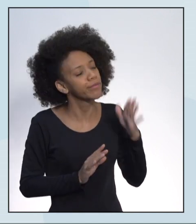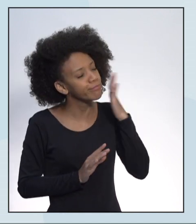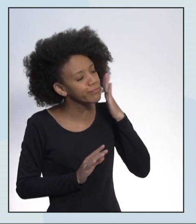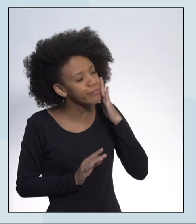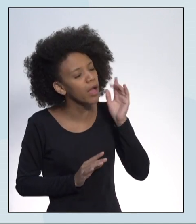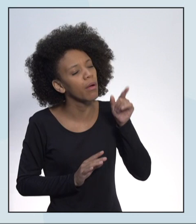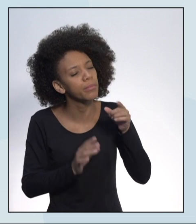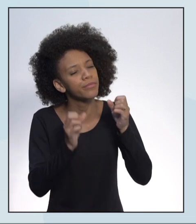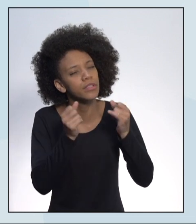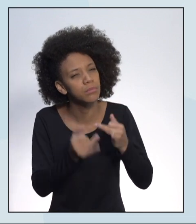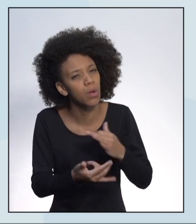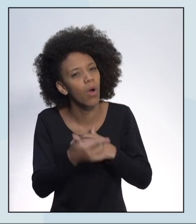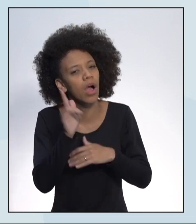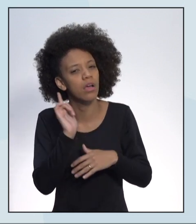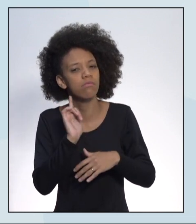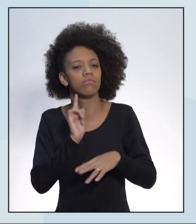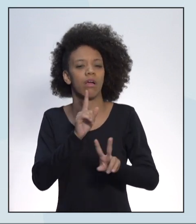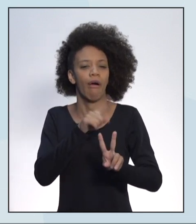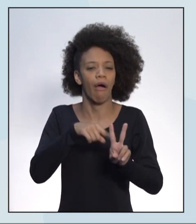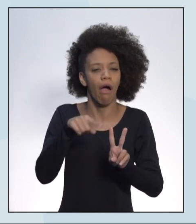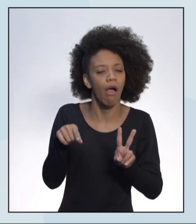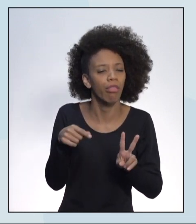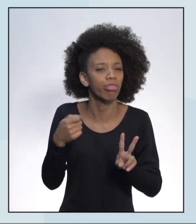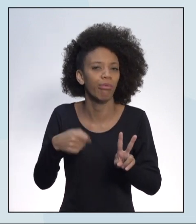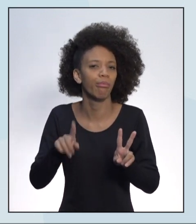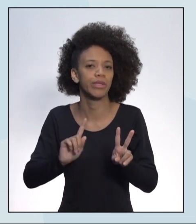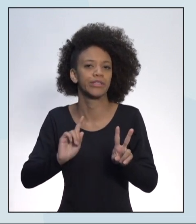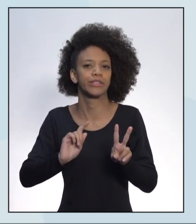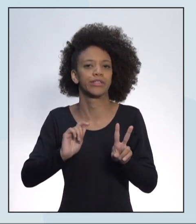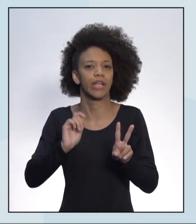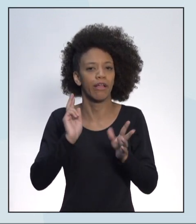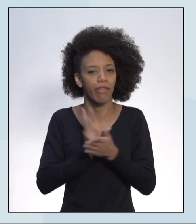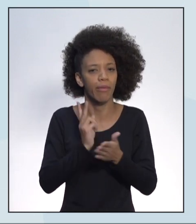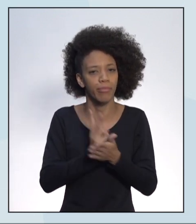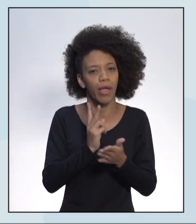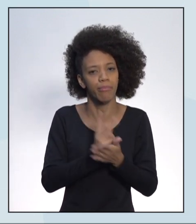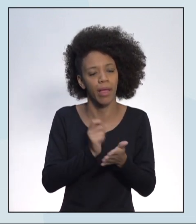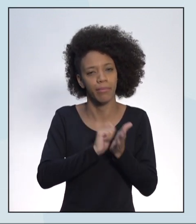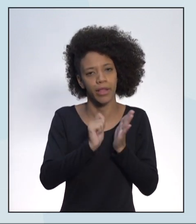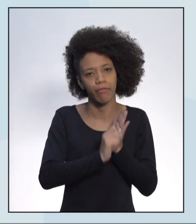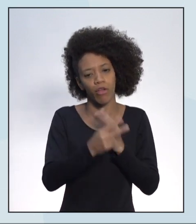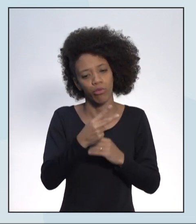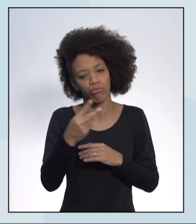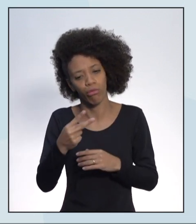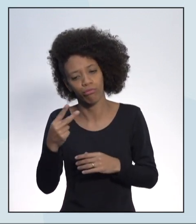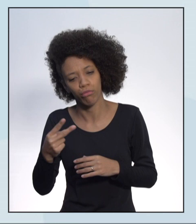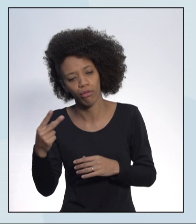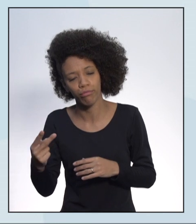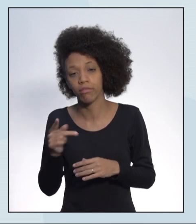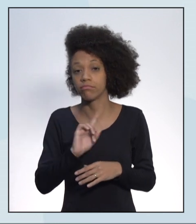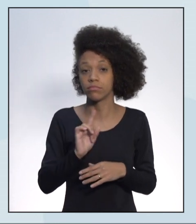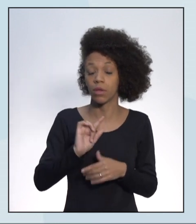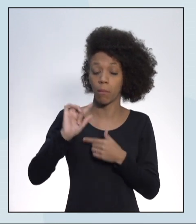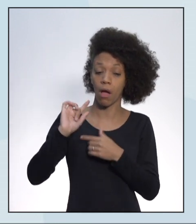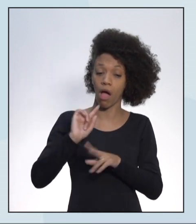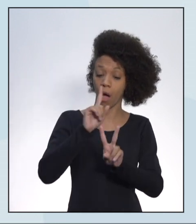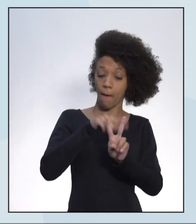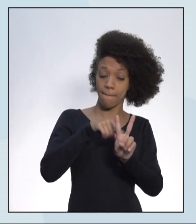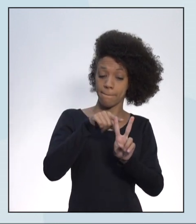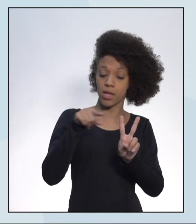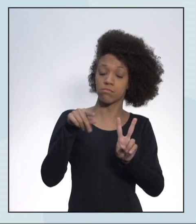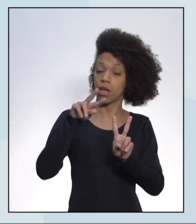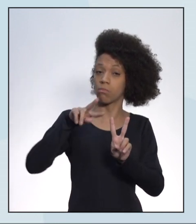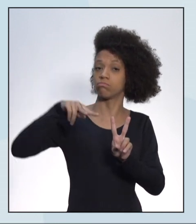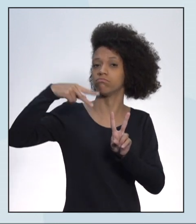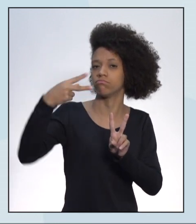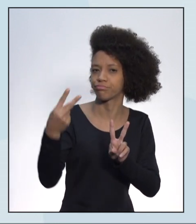que raiz não precisa toda hora escrever o 2, né? Você pode colocar direto, por isso que é uma raiz quadrada, né? É verdade, eu já tive alunos falando, professor,